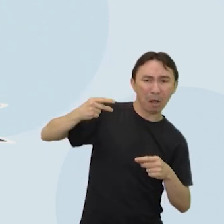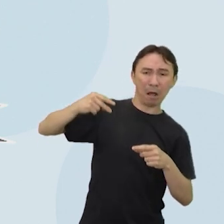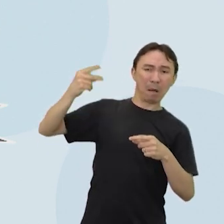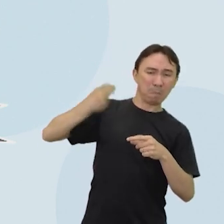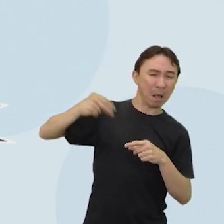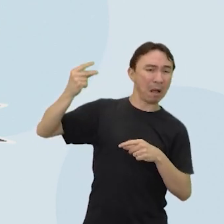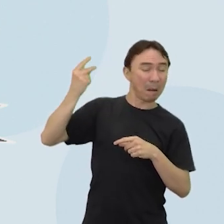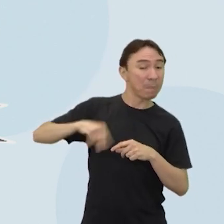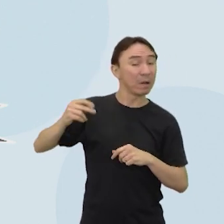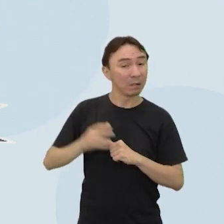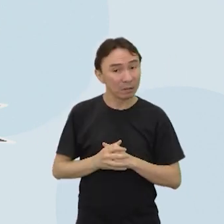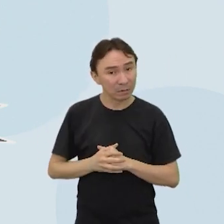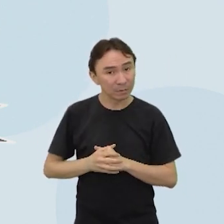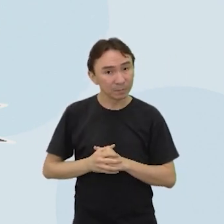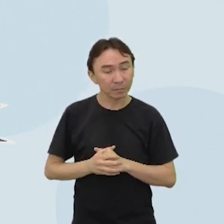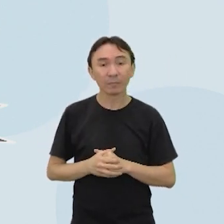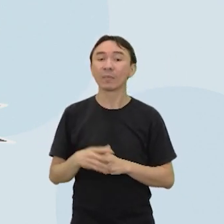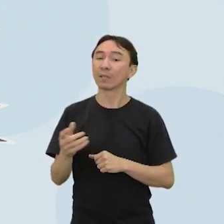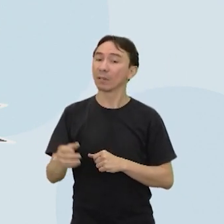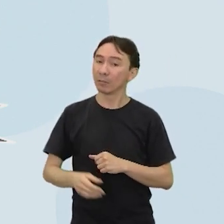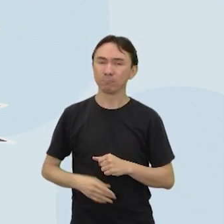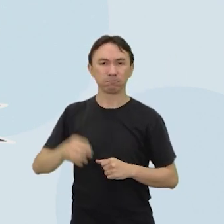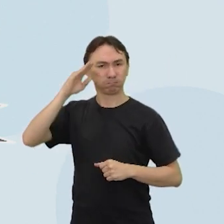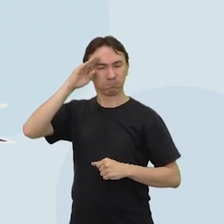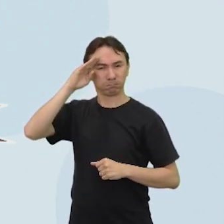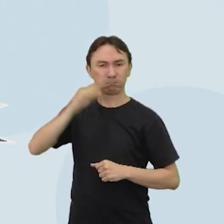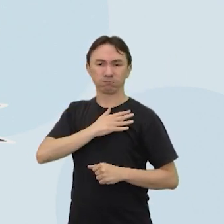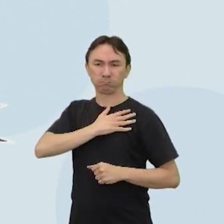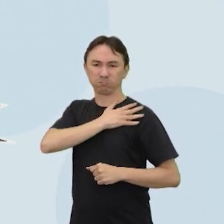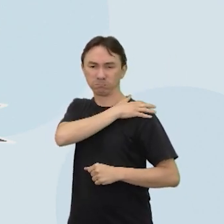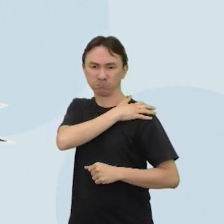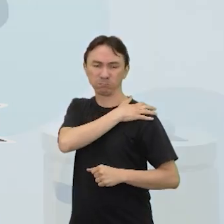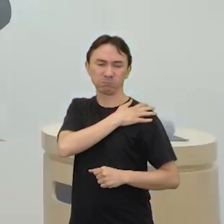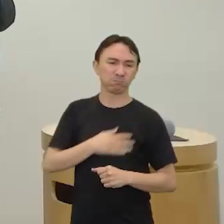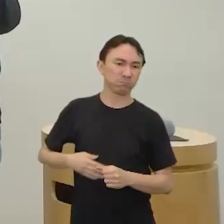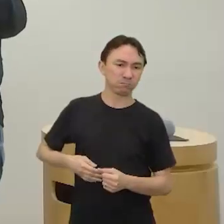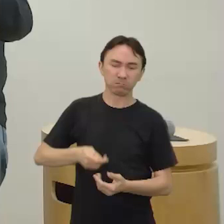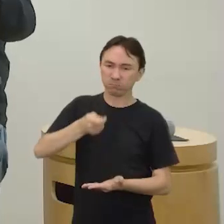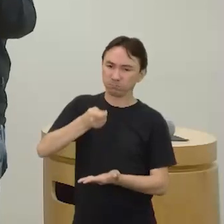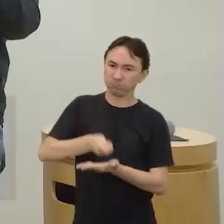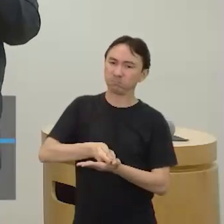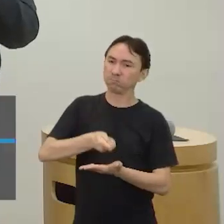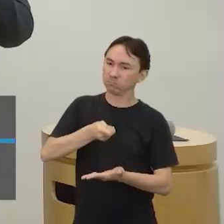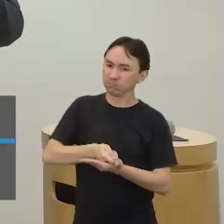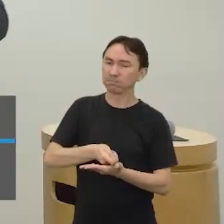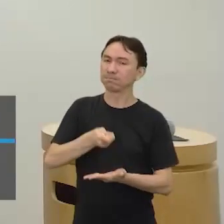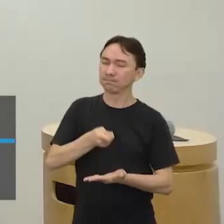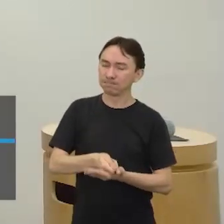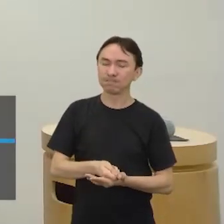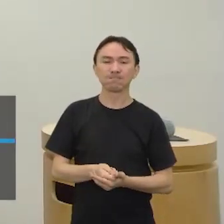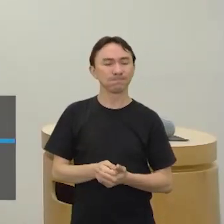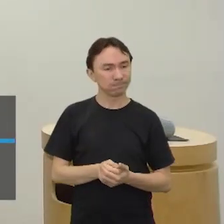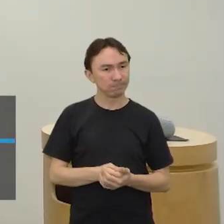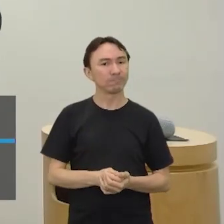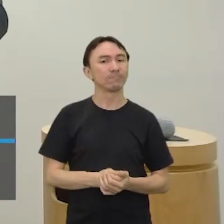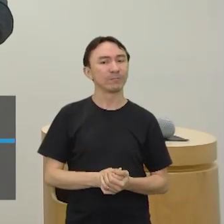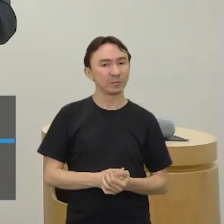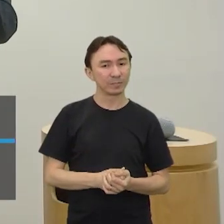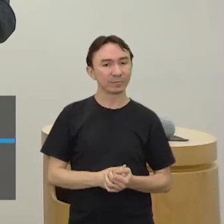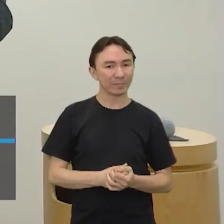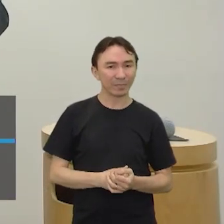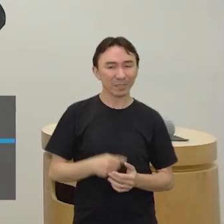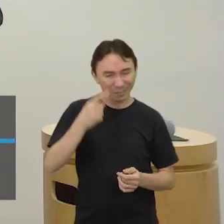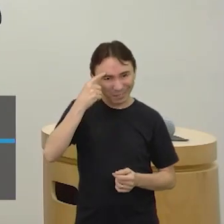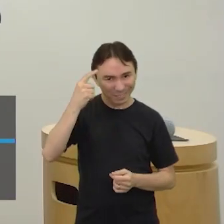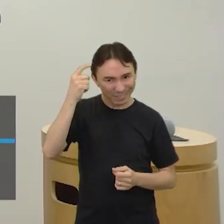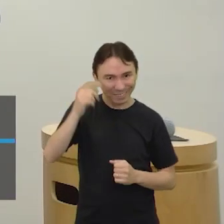não se mantém sem o terror sobre o medo. Volta para mim. No slide passado, a gente mostrou como que a